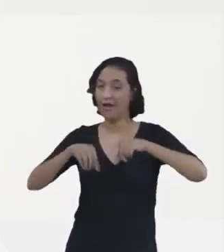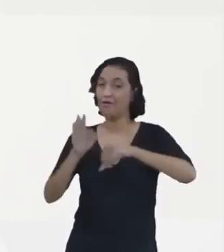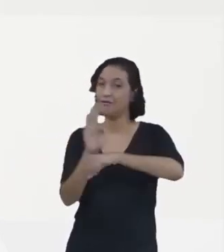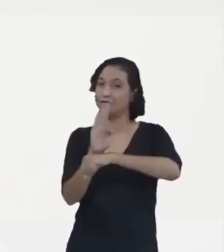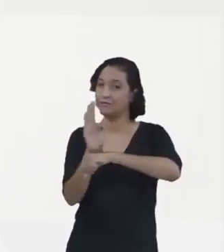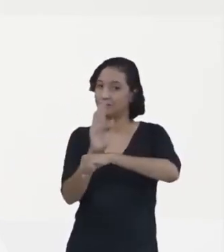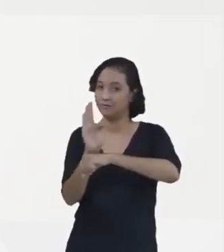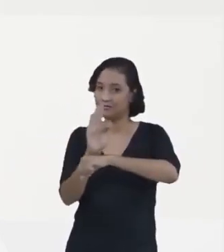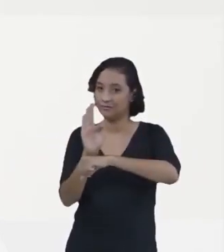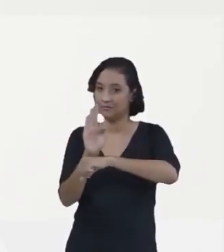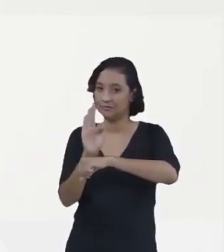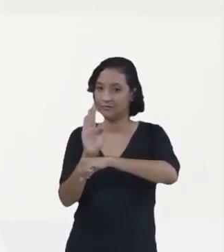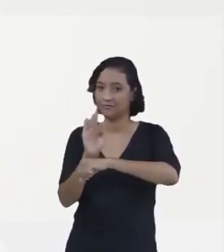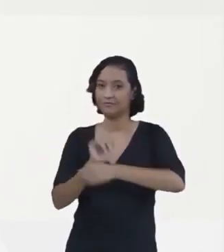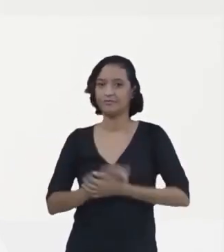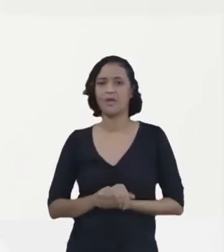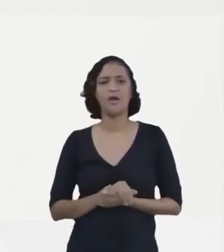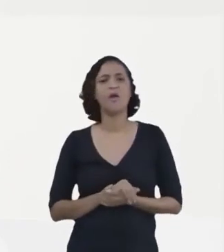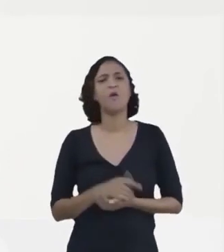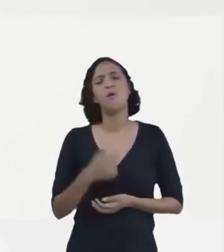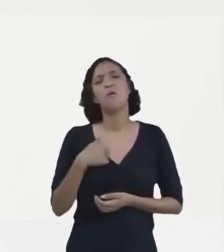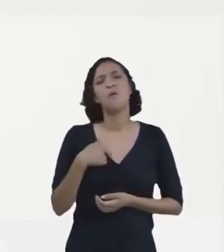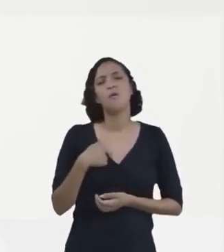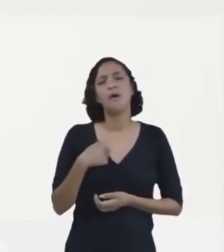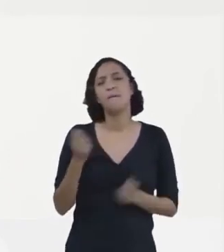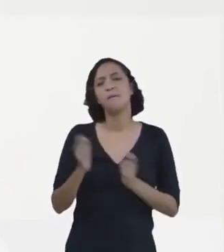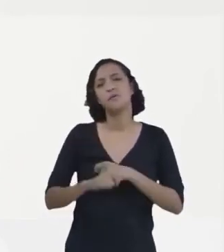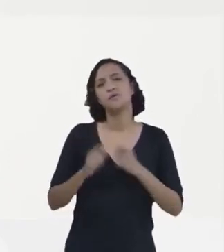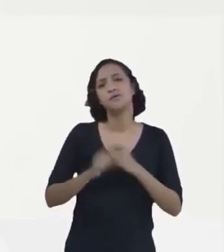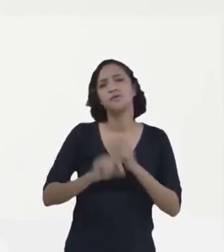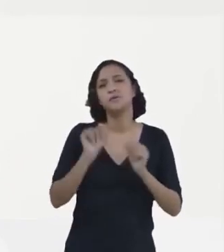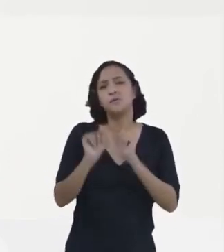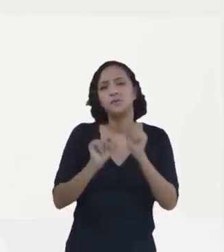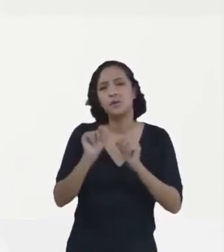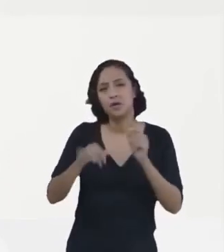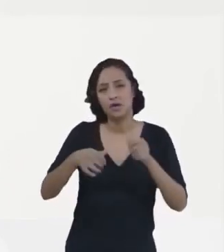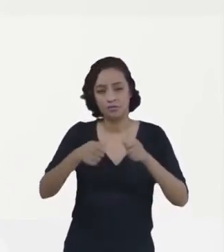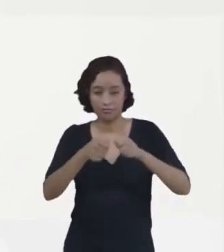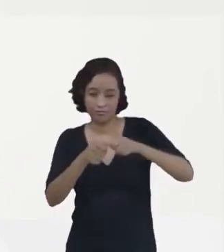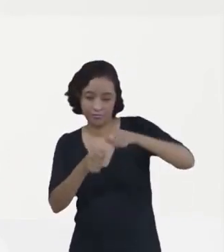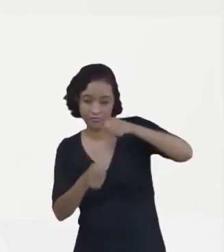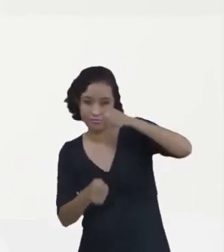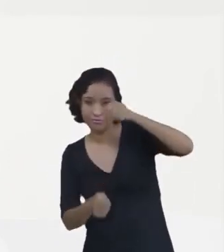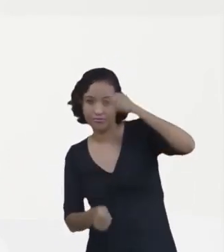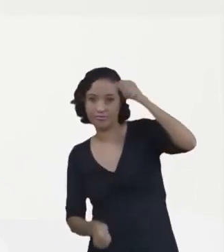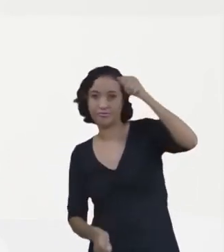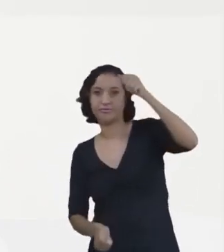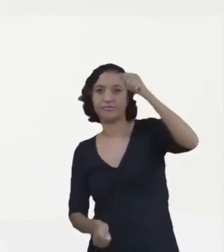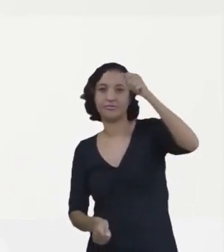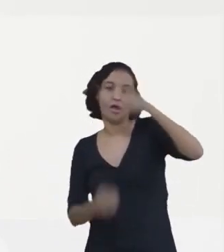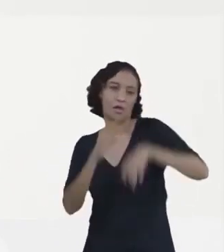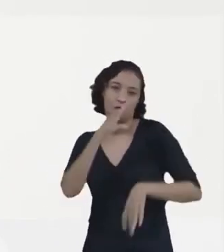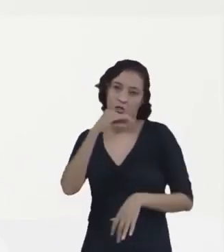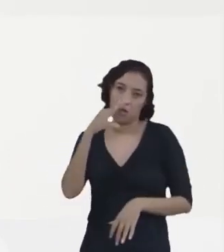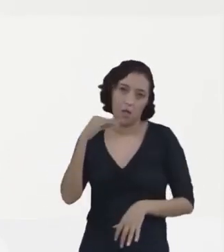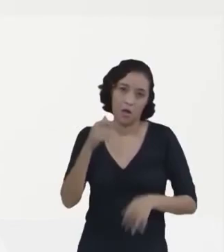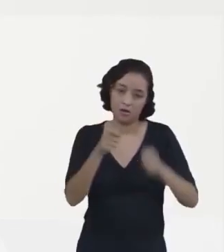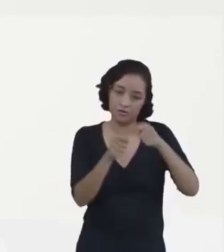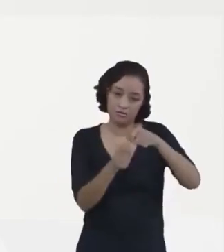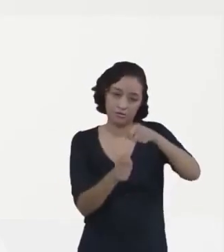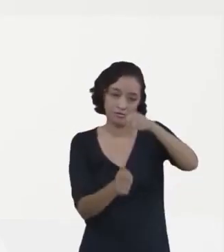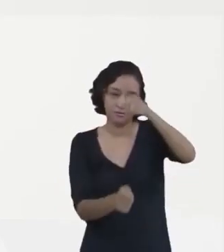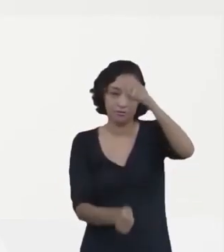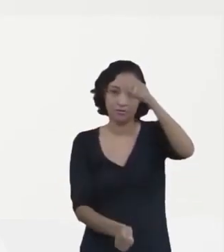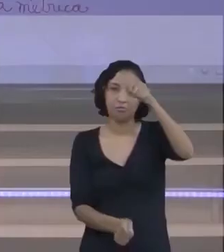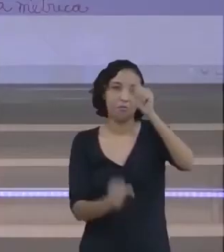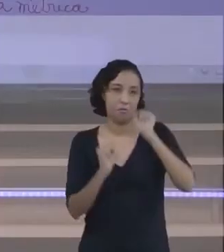nós medimos com fita métrica? A altura das crianças, a altura dos adultos.